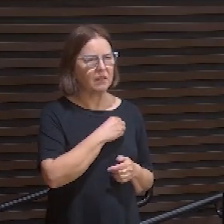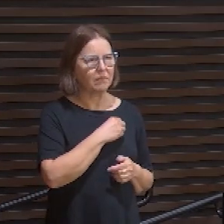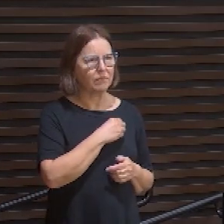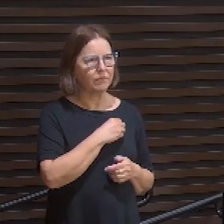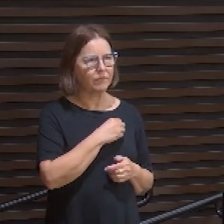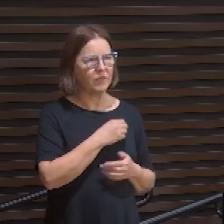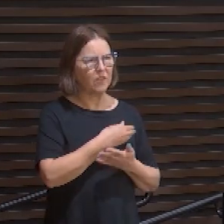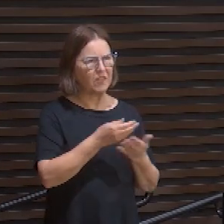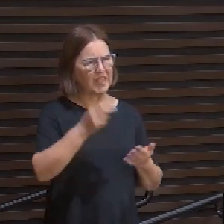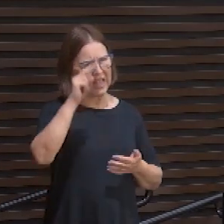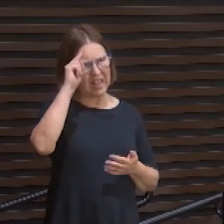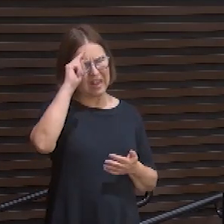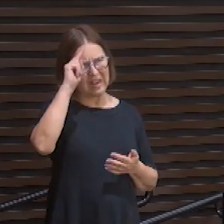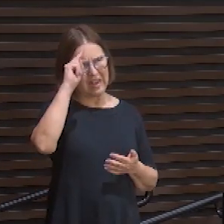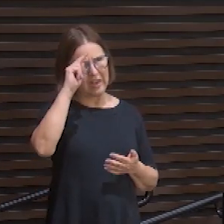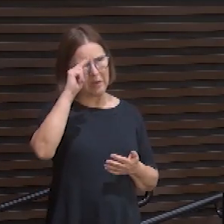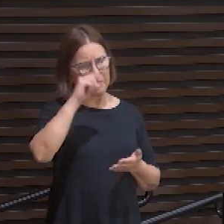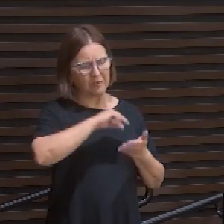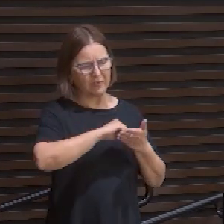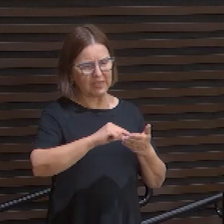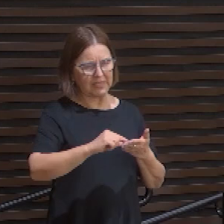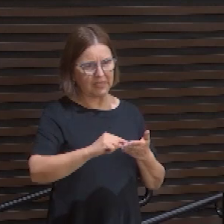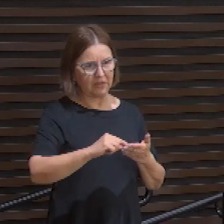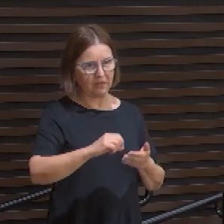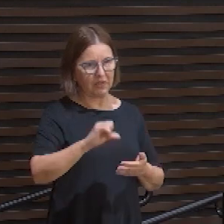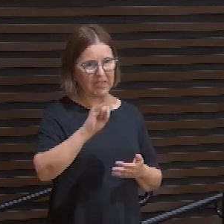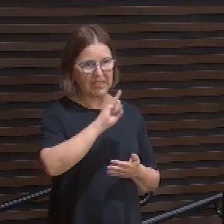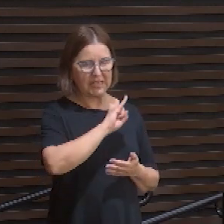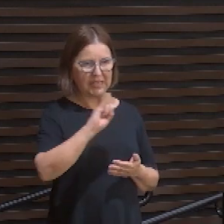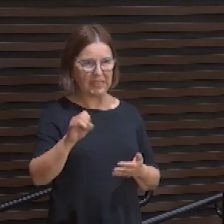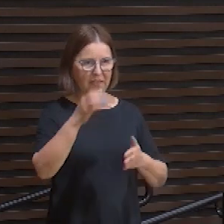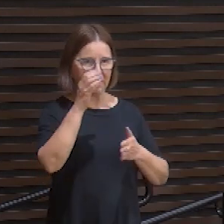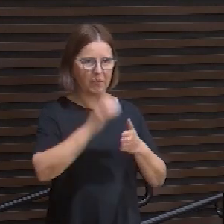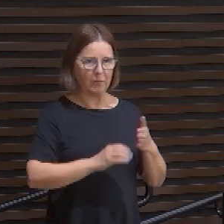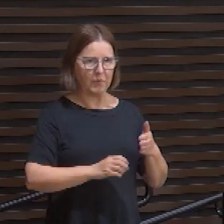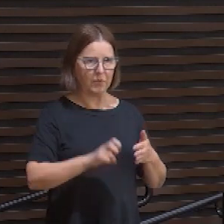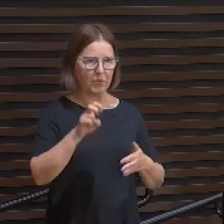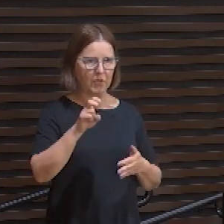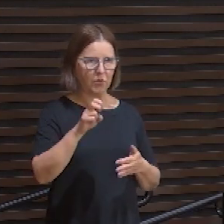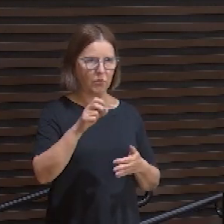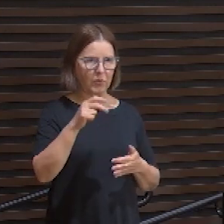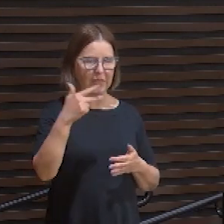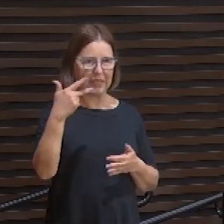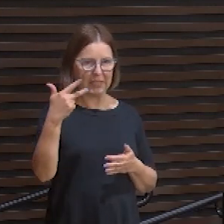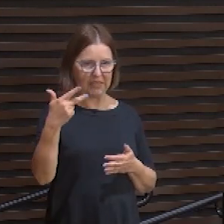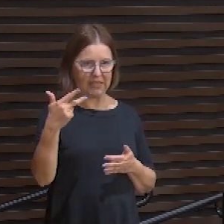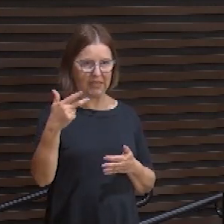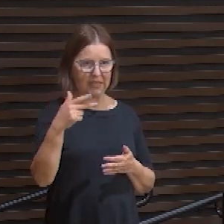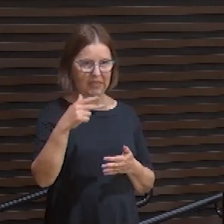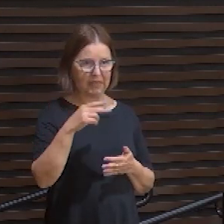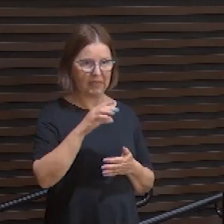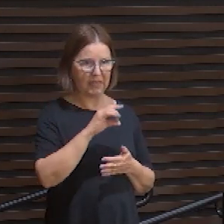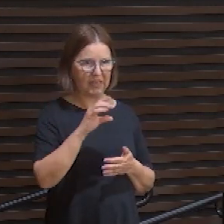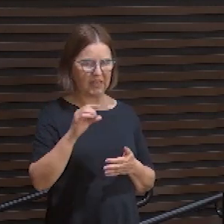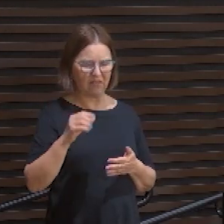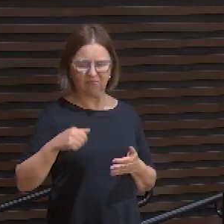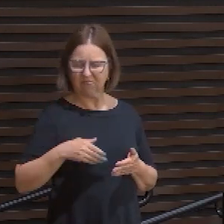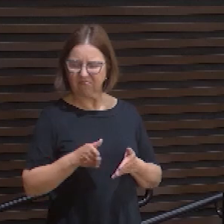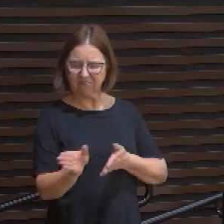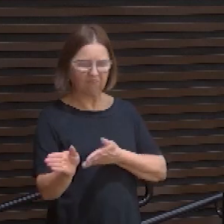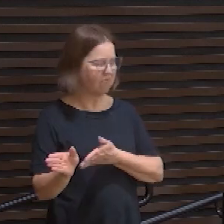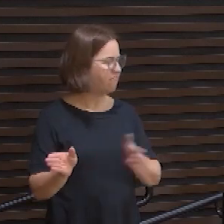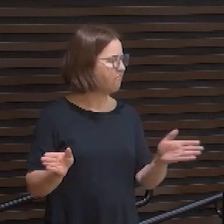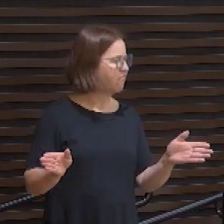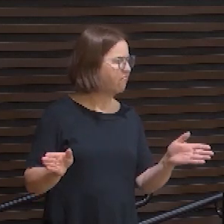de um versículo que tem lá no livro de Isaías, no capítulo 53, que cada um se desviava, por